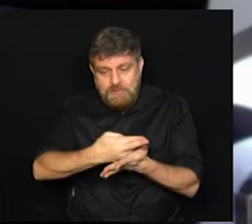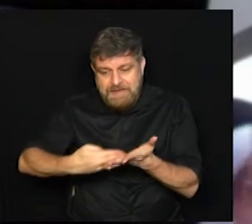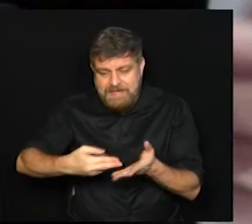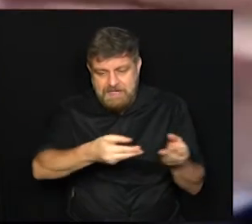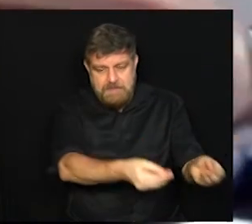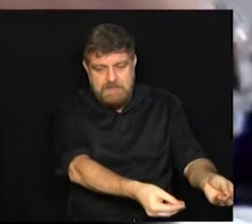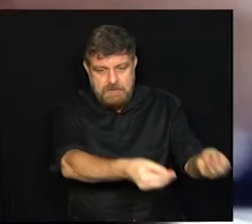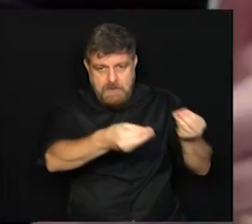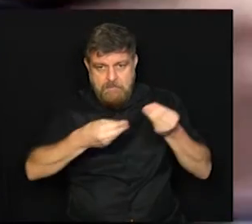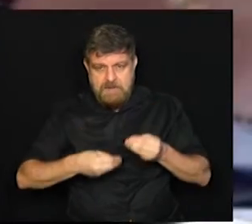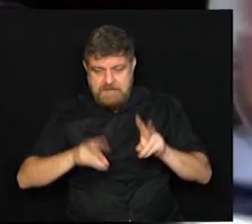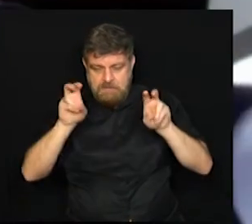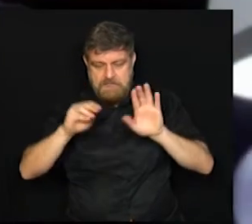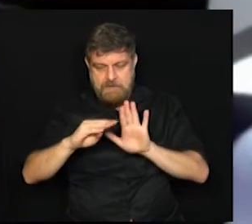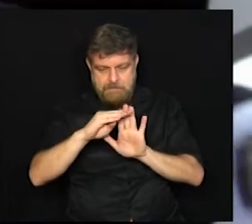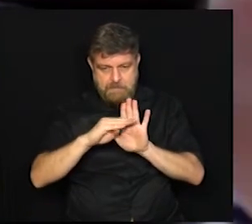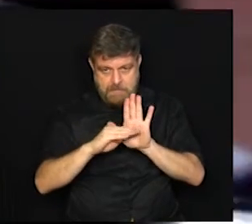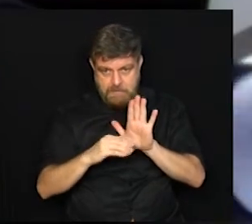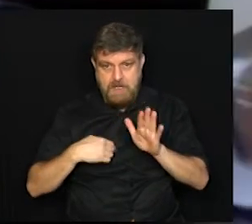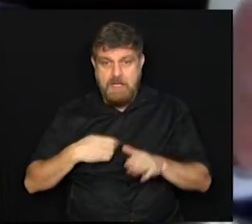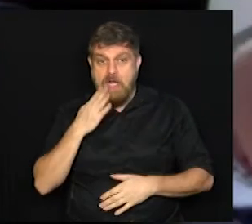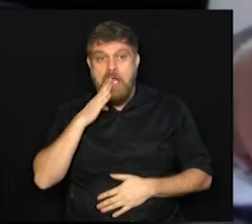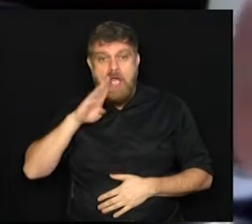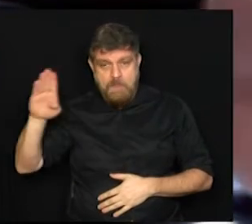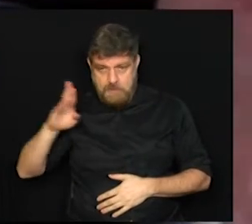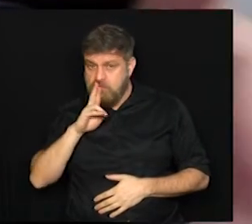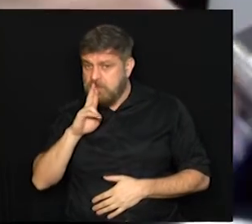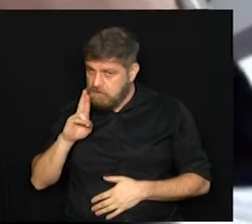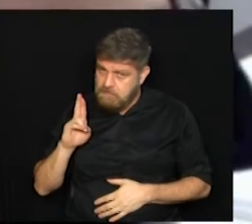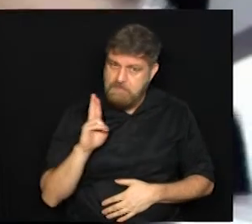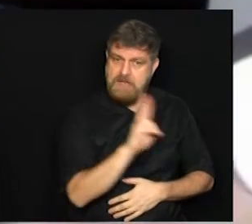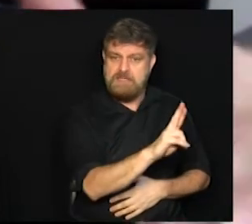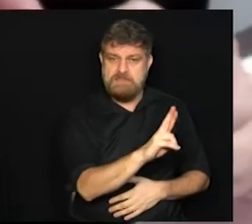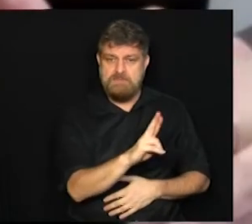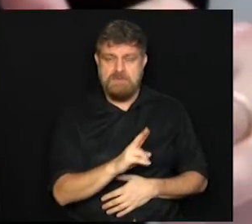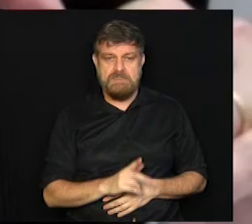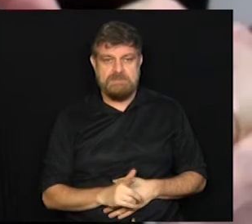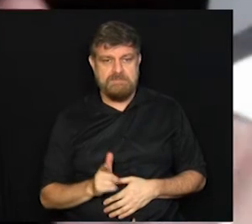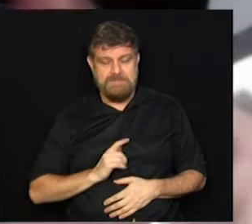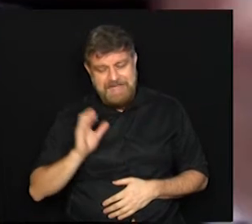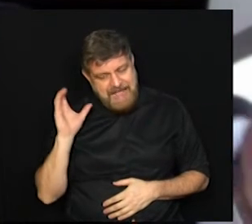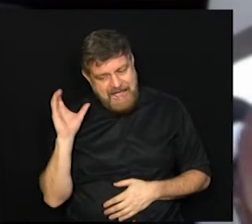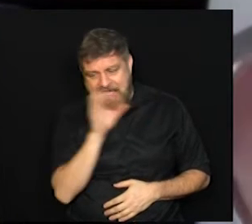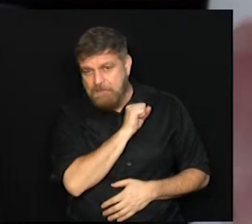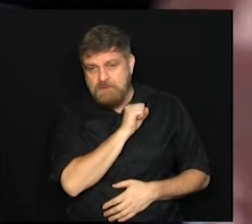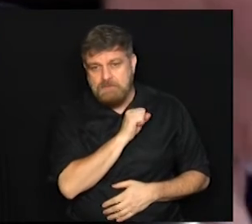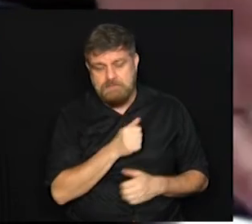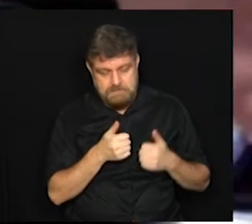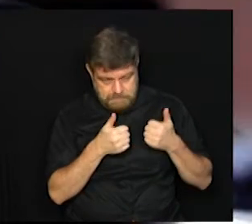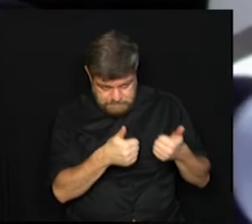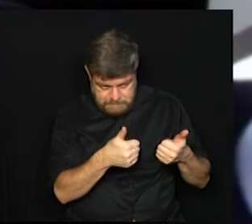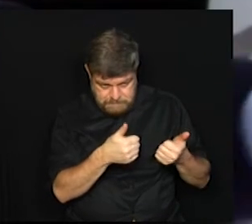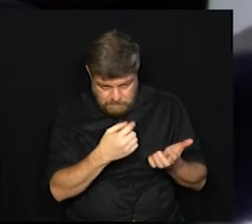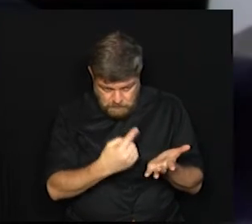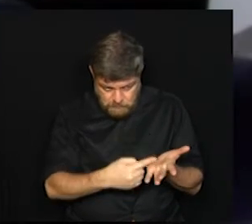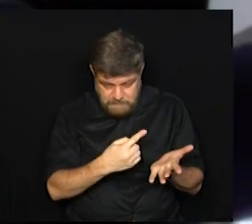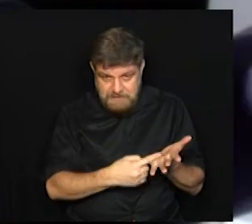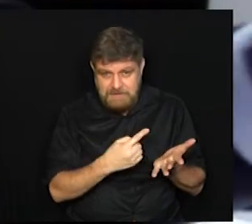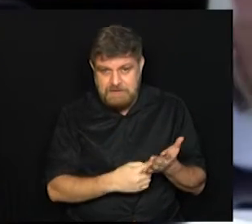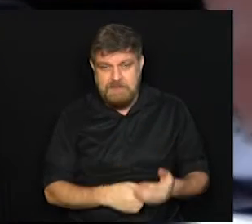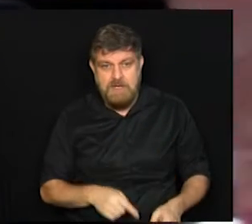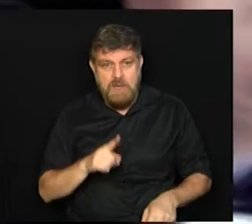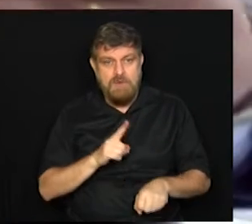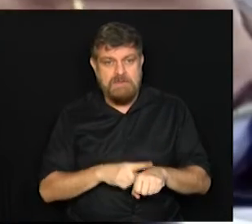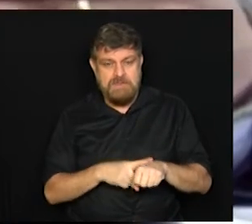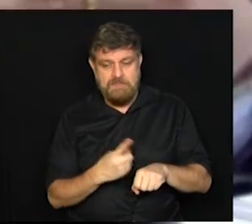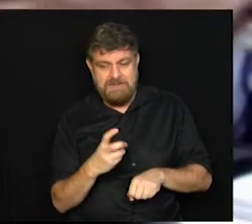esse assunto, eu prometo que eu vou dar uma resposta, assim, o mais rápido que eu puder, tá? Que é no prazo do